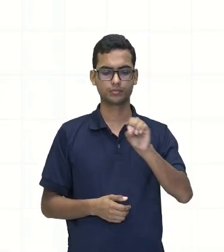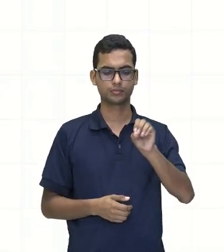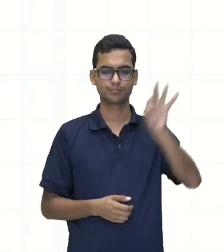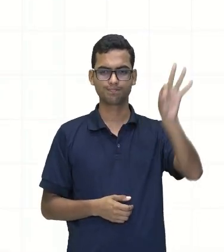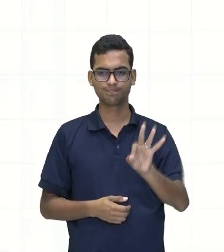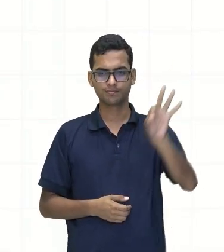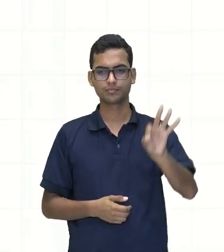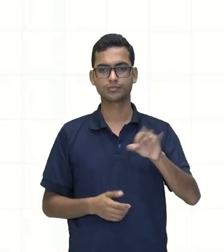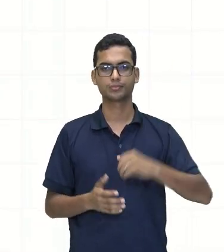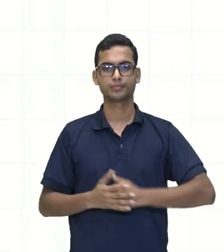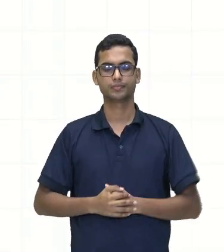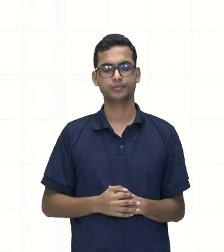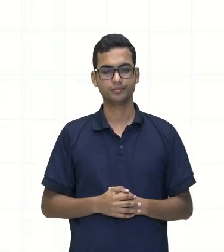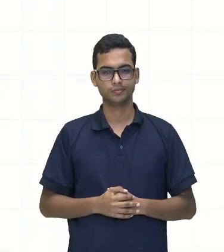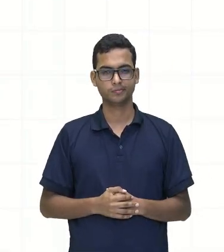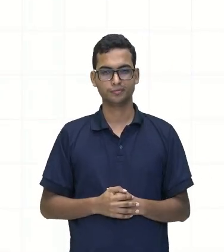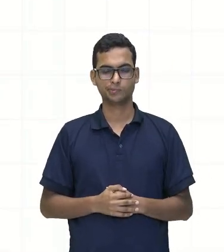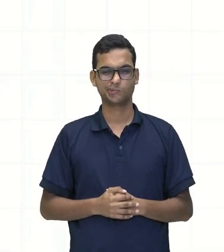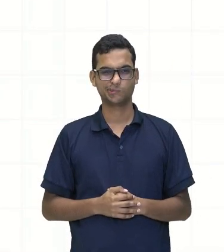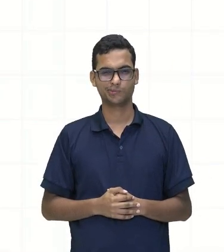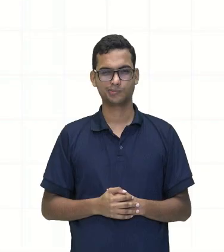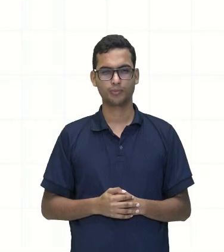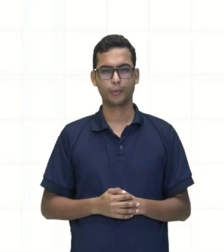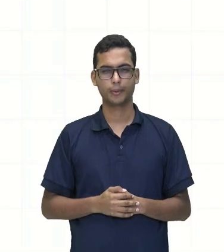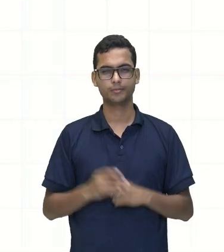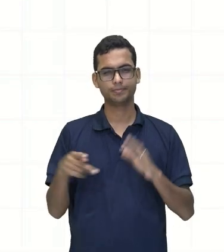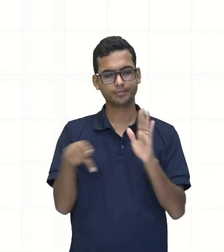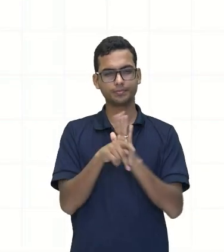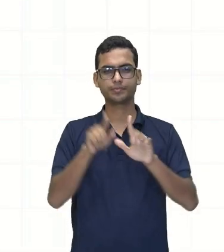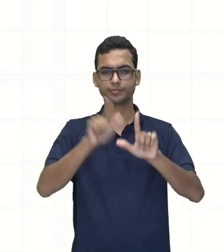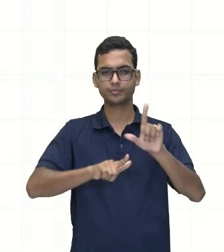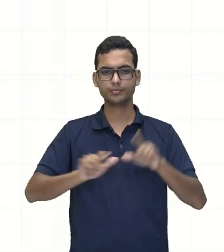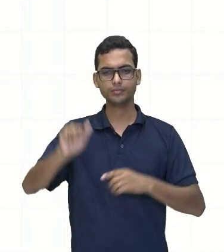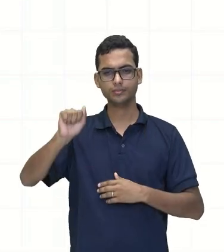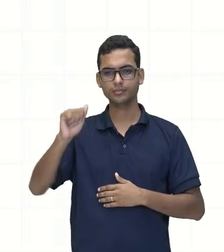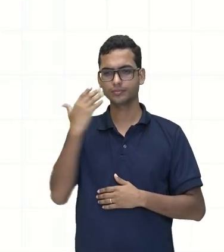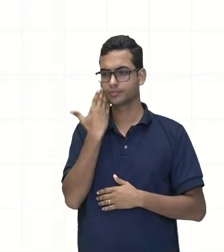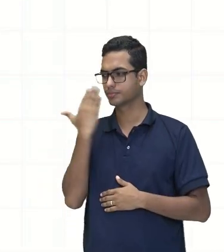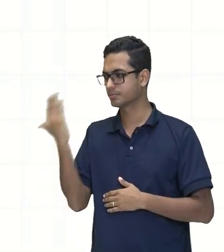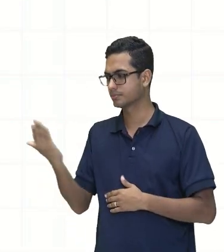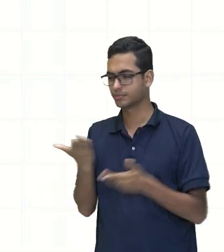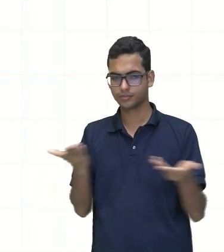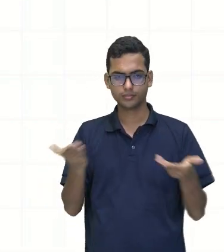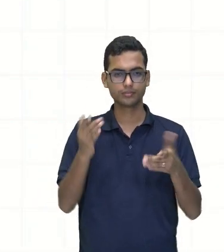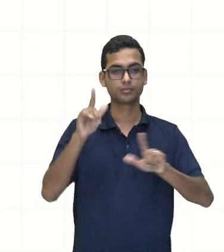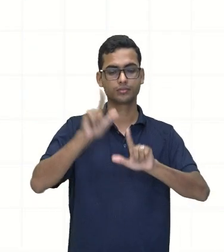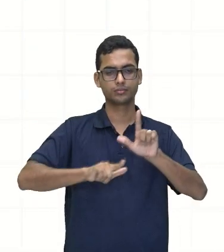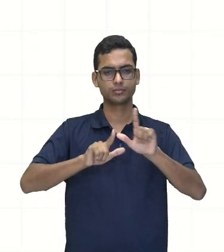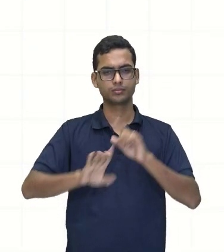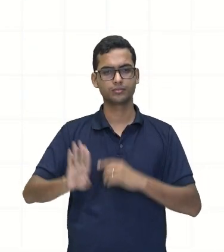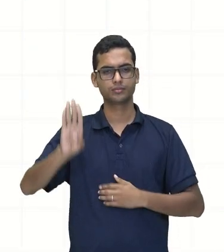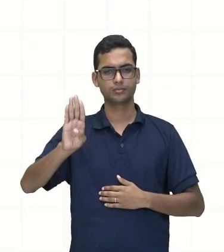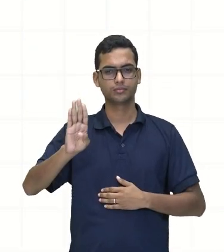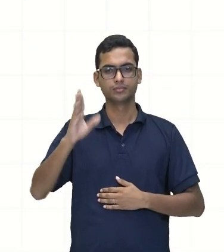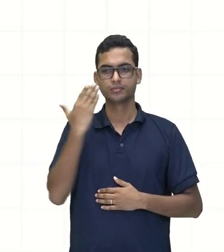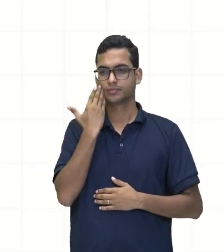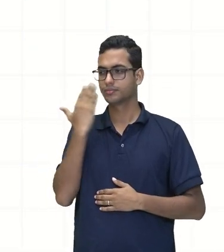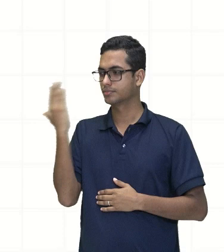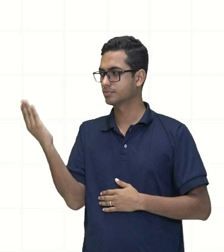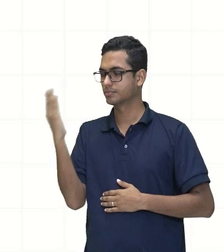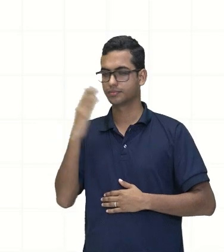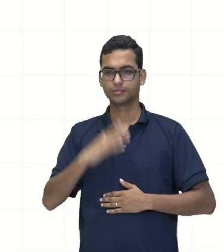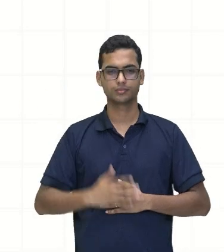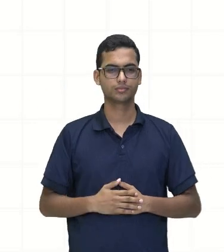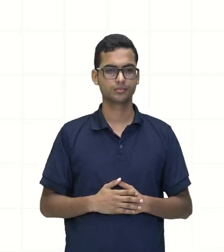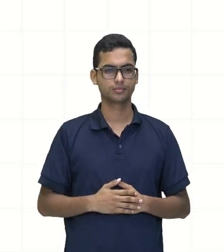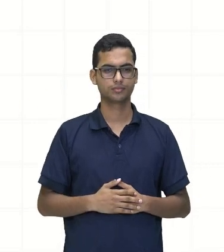Tá bom? Aqui é a nossa letra A. Nossa letra B vai ser o quê?